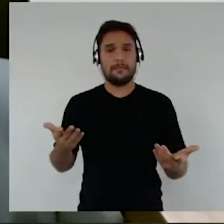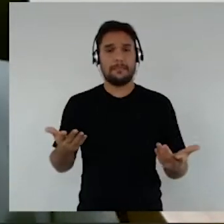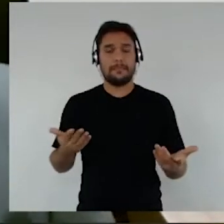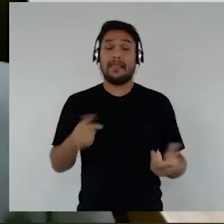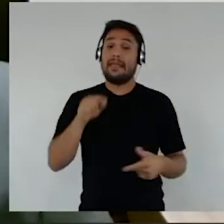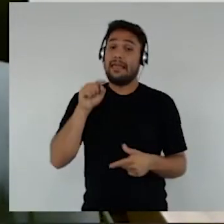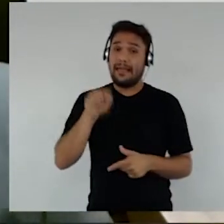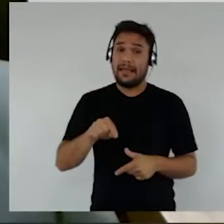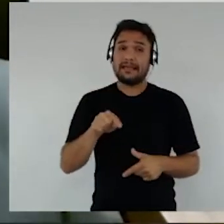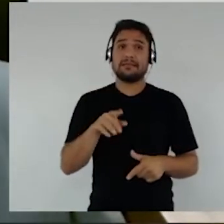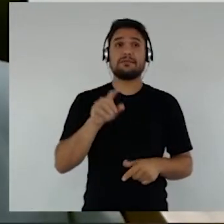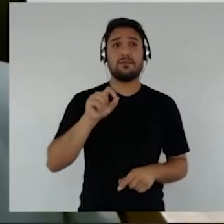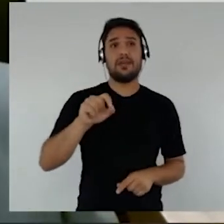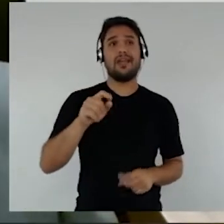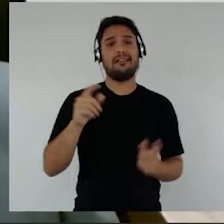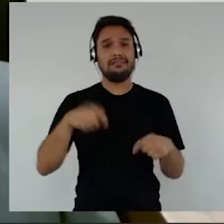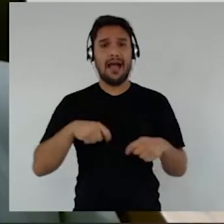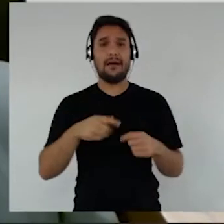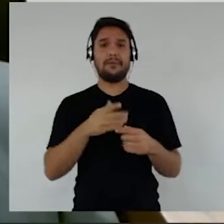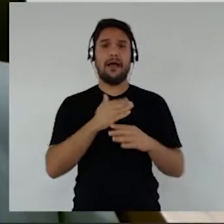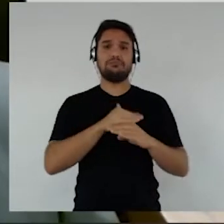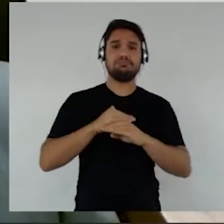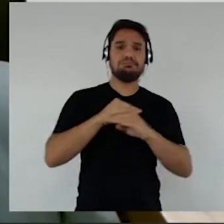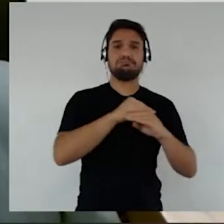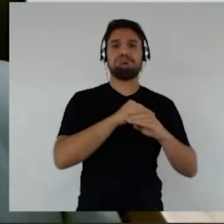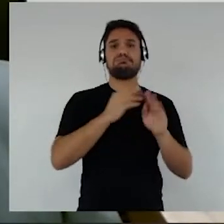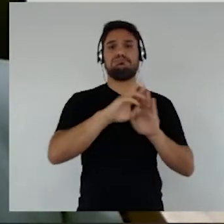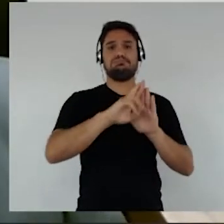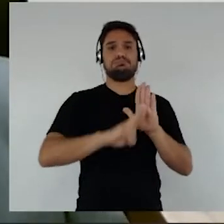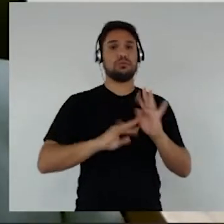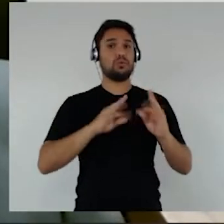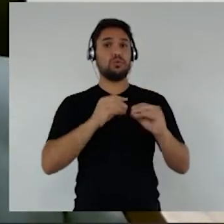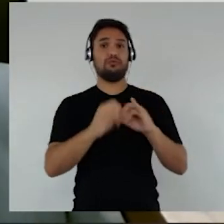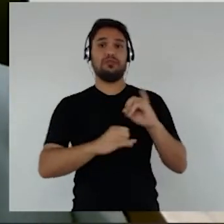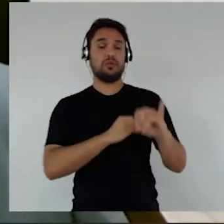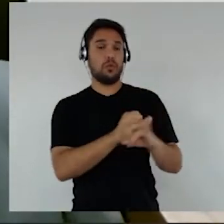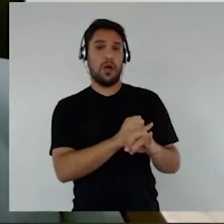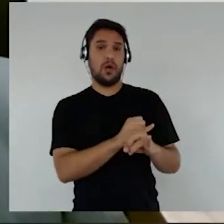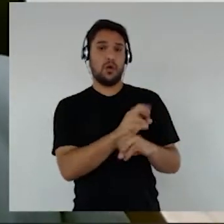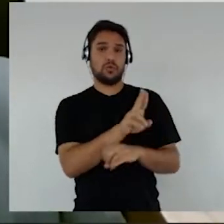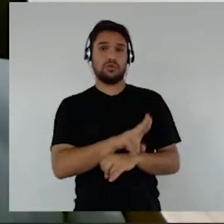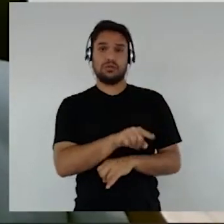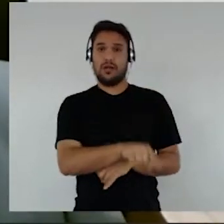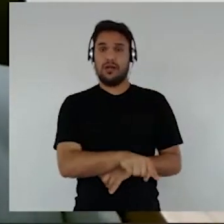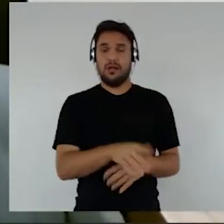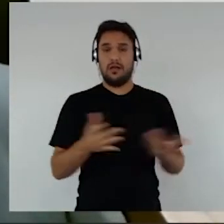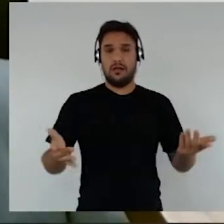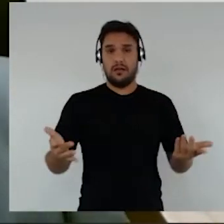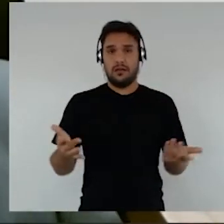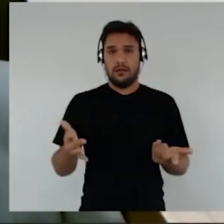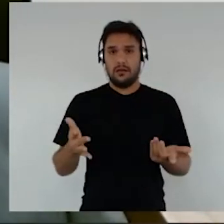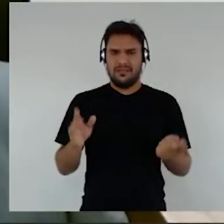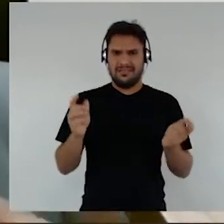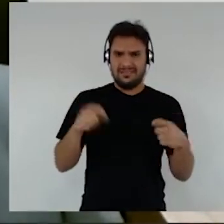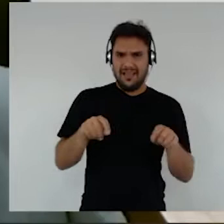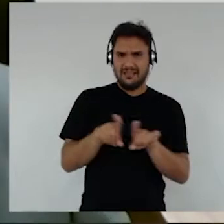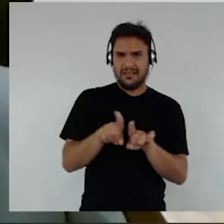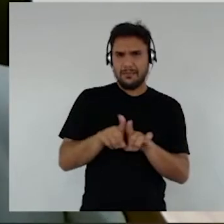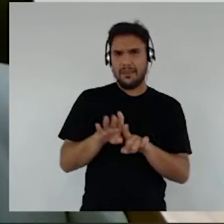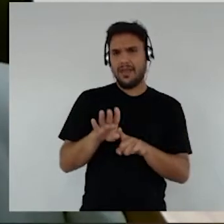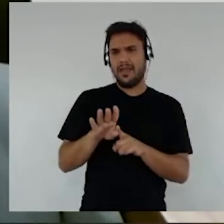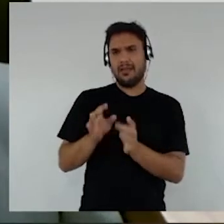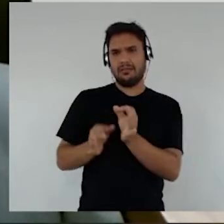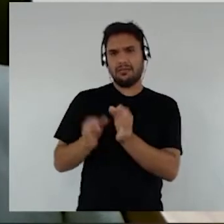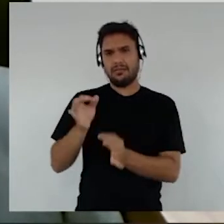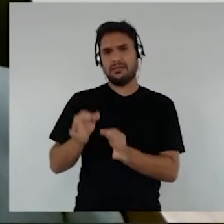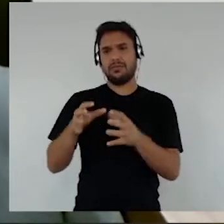simplesmente virtualizar todos os procedimentos criminais? É coerente que nós façamos, então, e realizemos os tribunais do